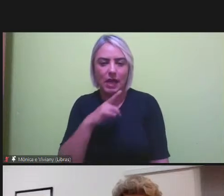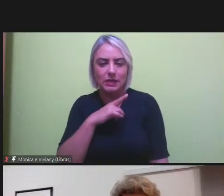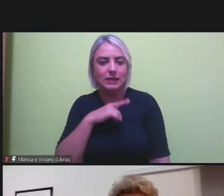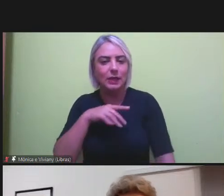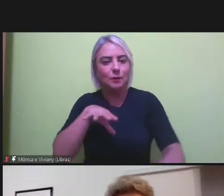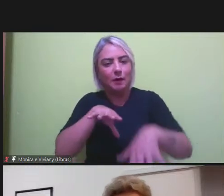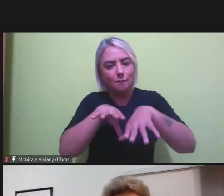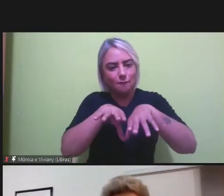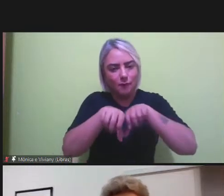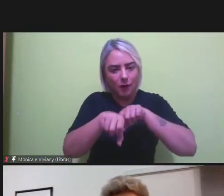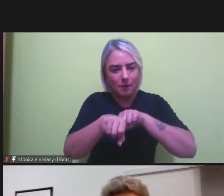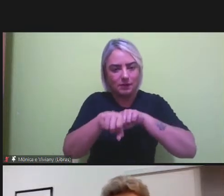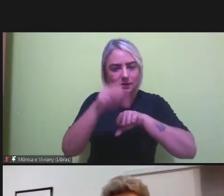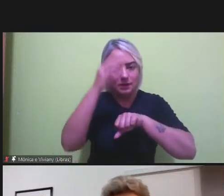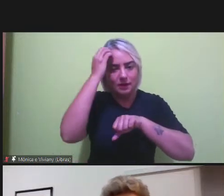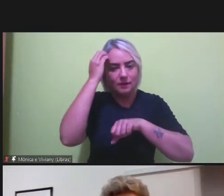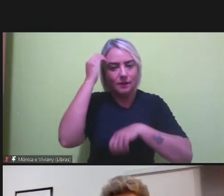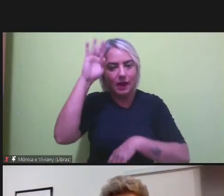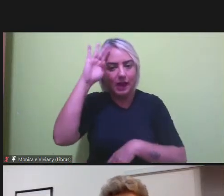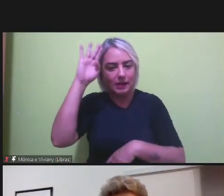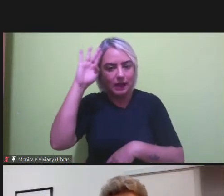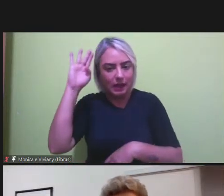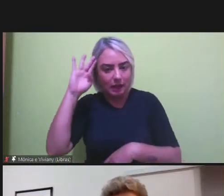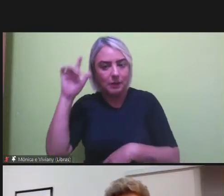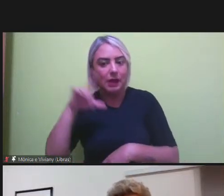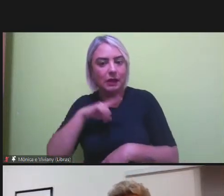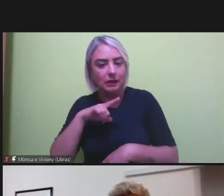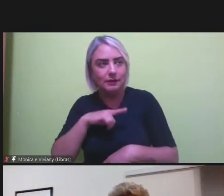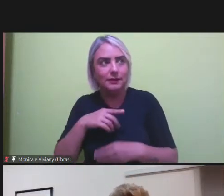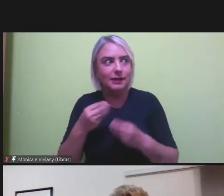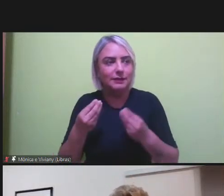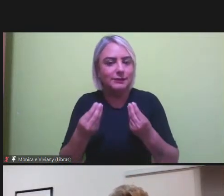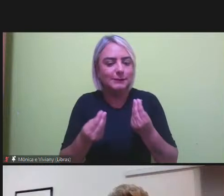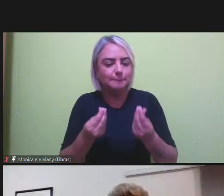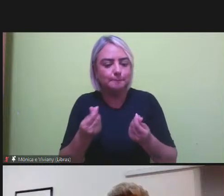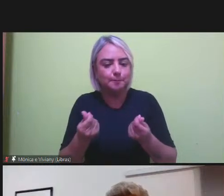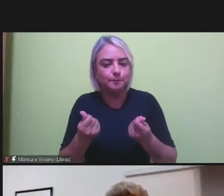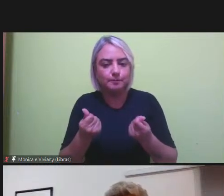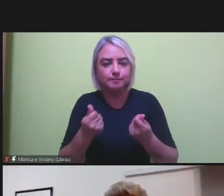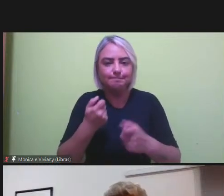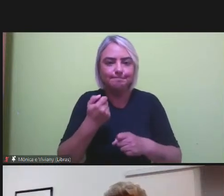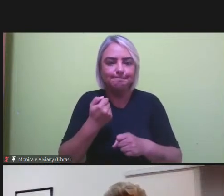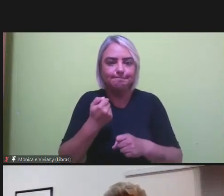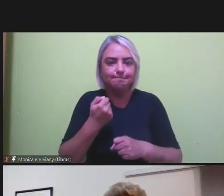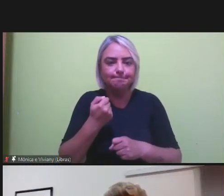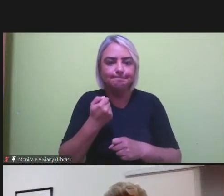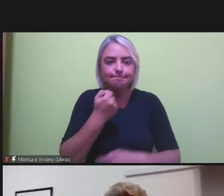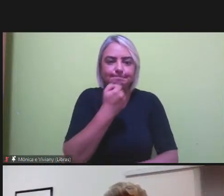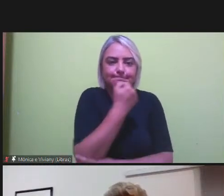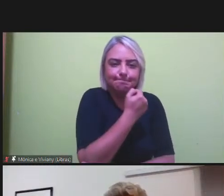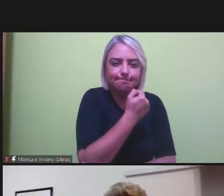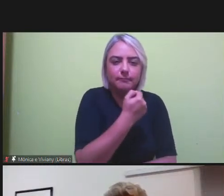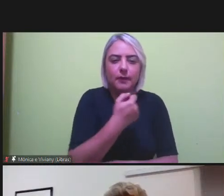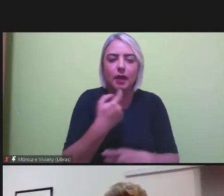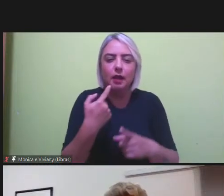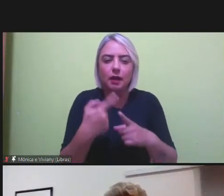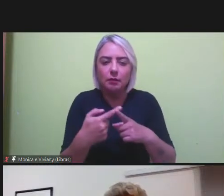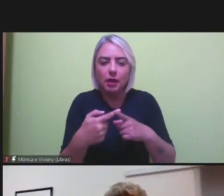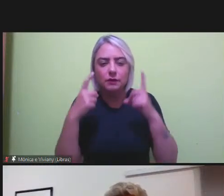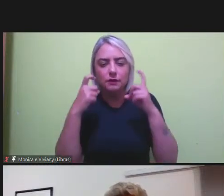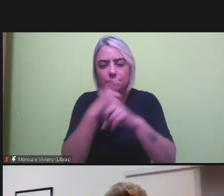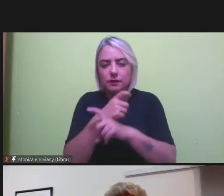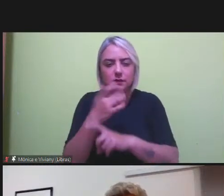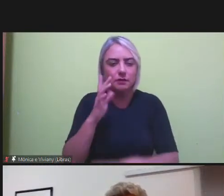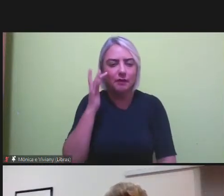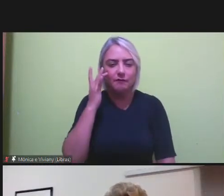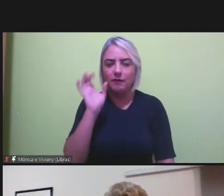formação right? que We ela do have an tem education essa that resistência. Mas é porque é has difícil this mesmo, não resistance, é but muito it's pretty fácil.